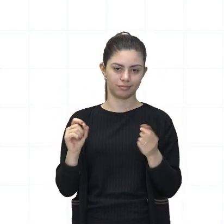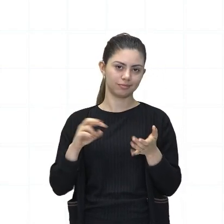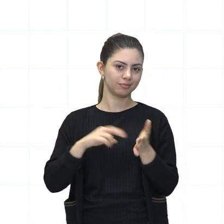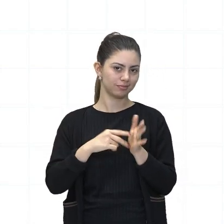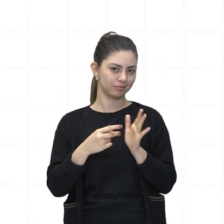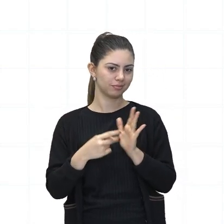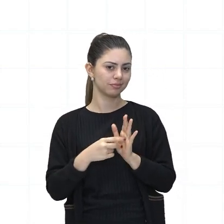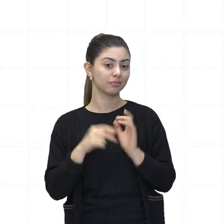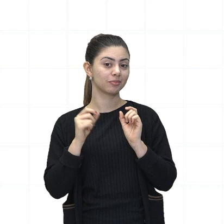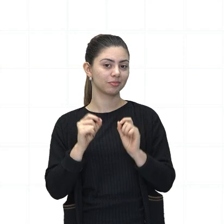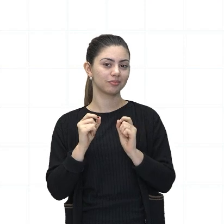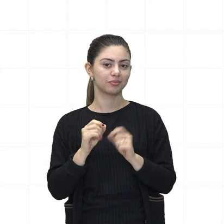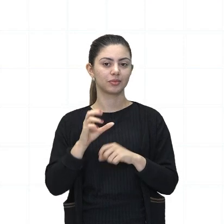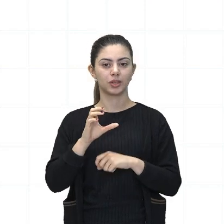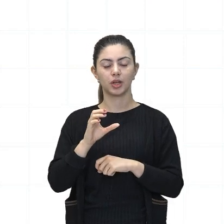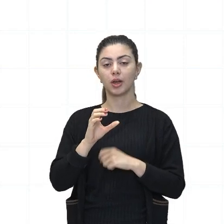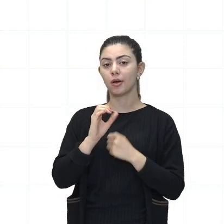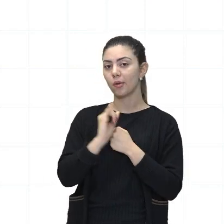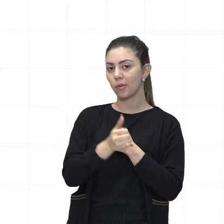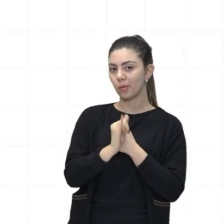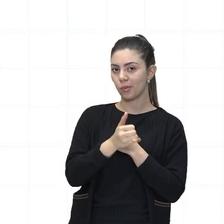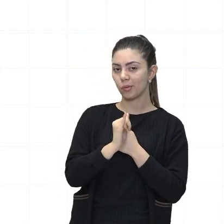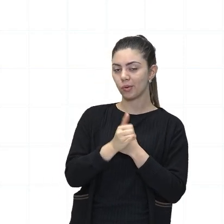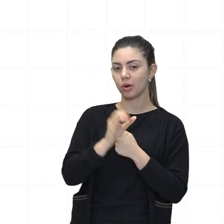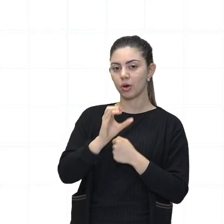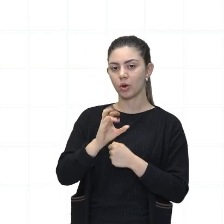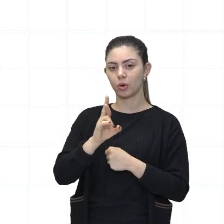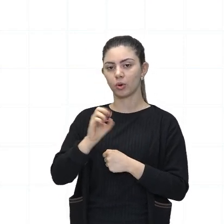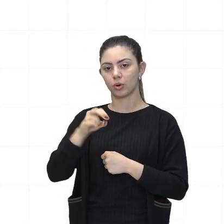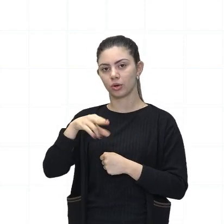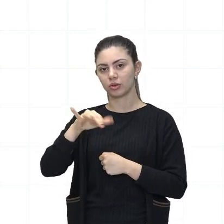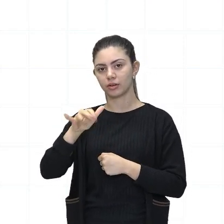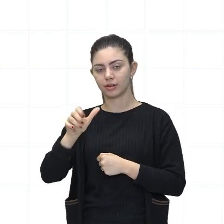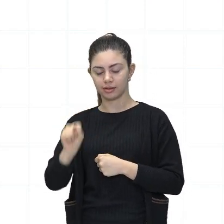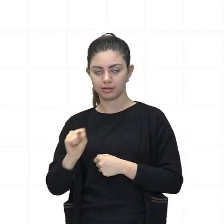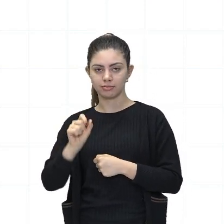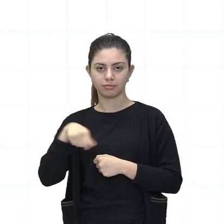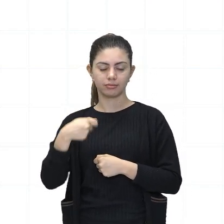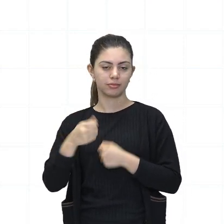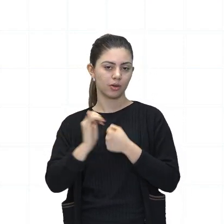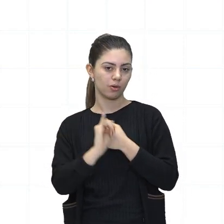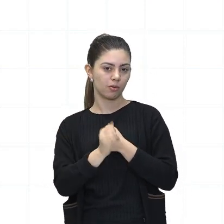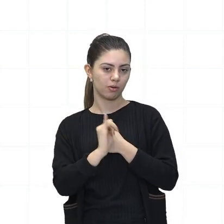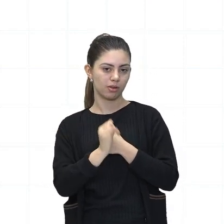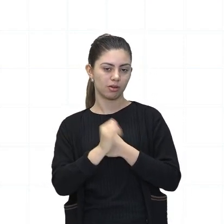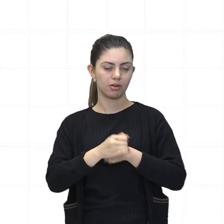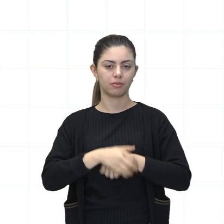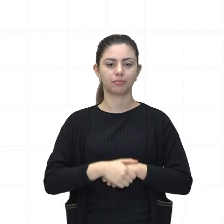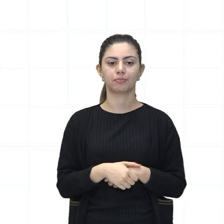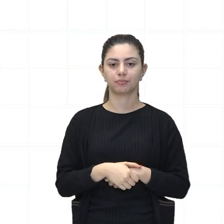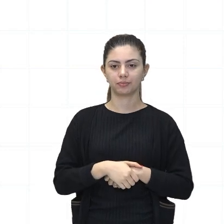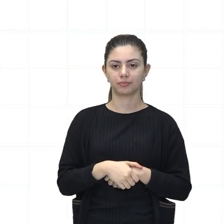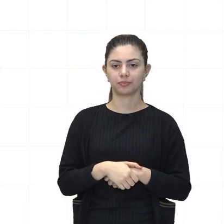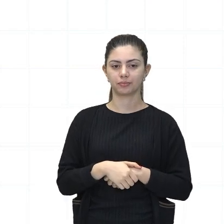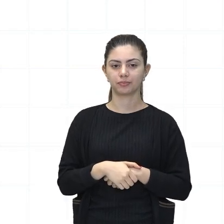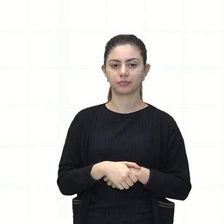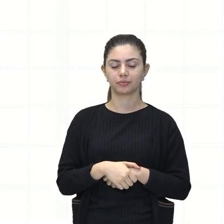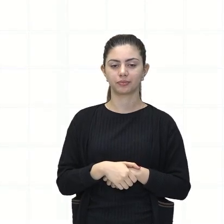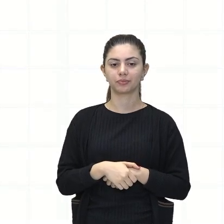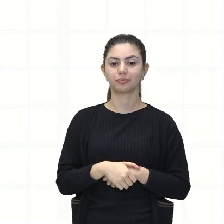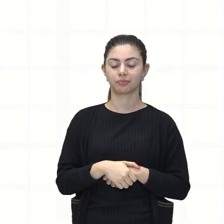significa crônicas. Chronicles. Então, acompanhe aqui, olha.